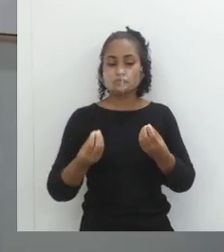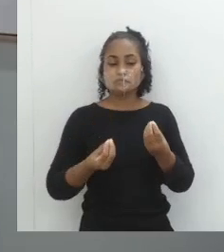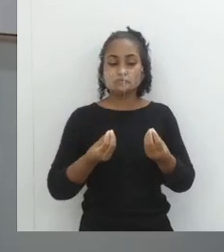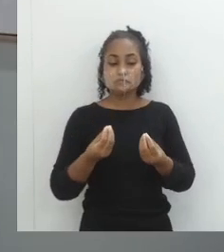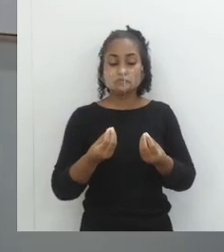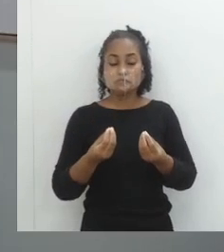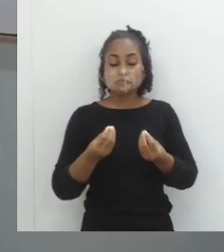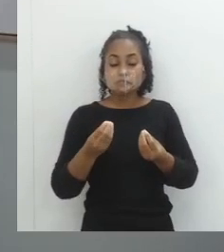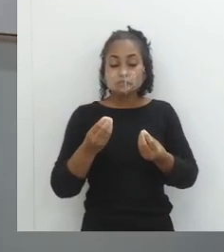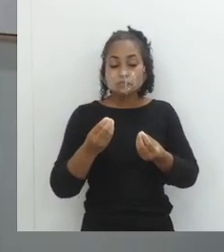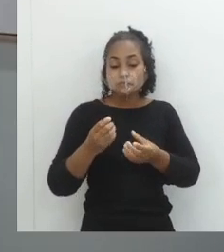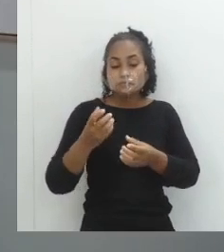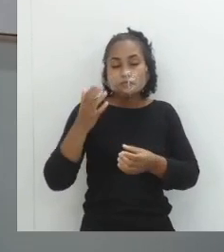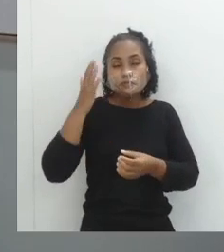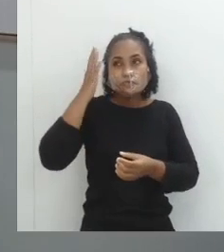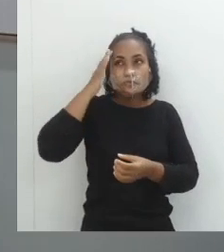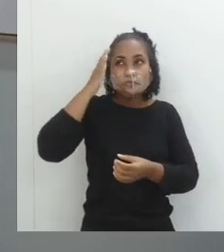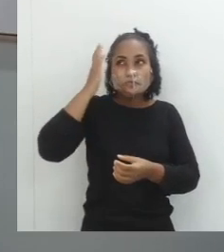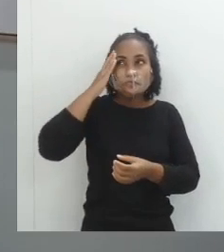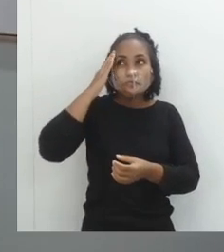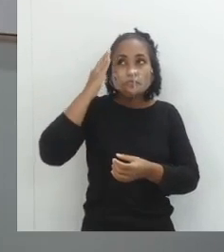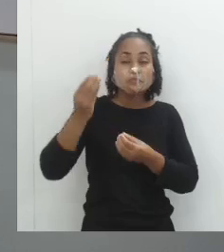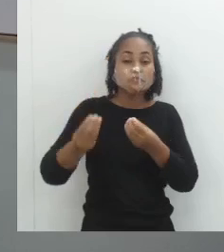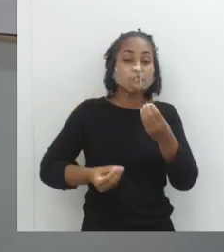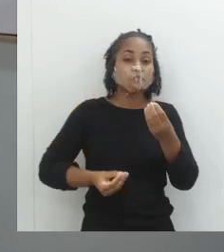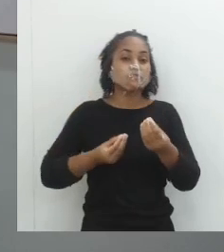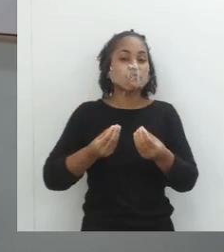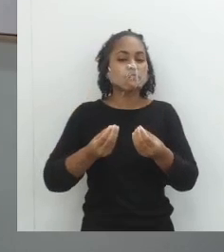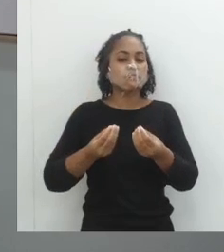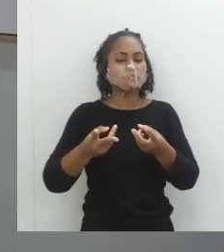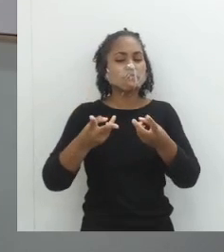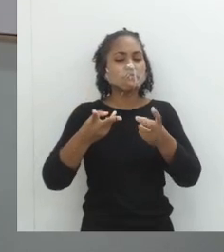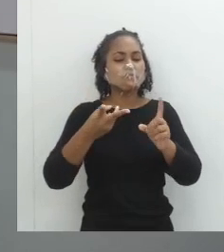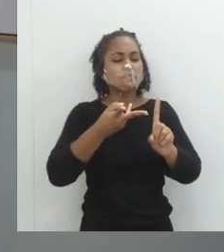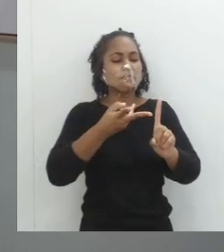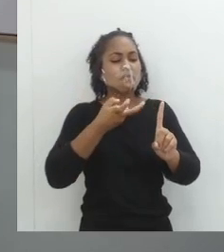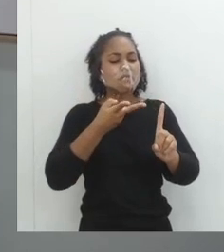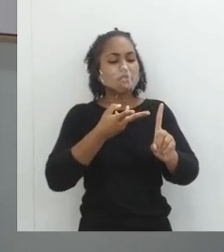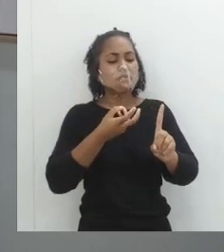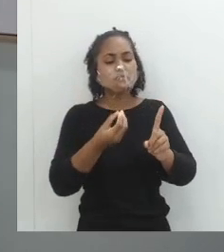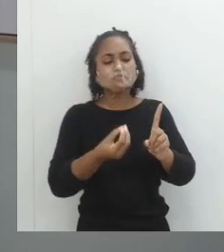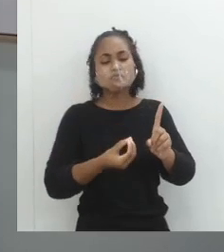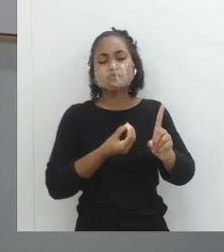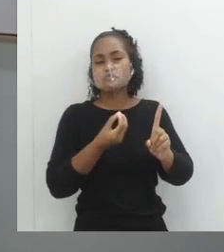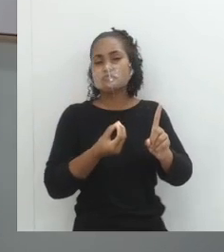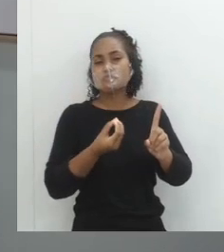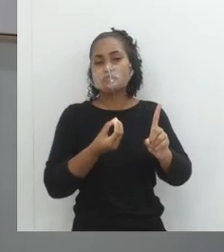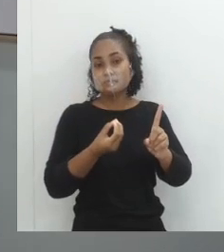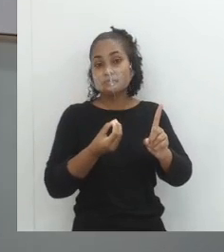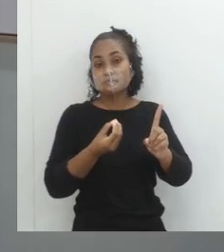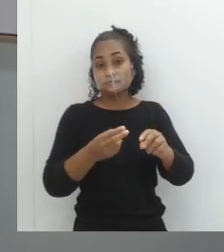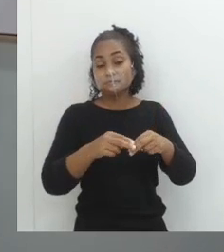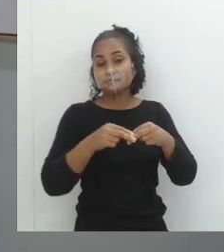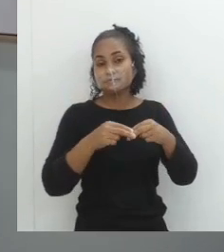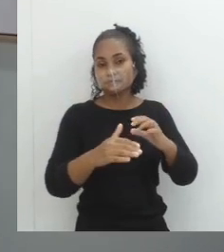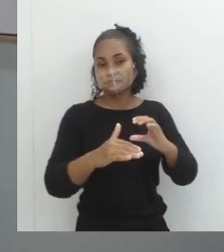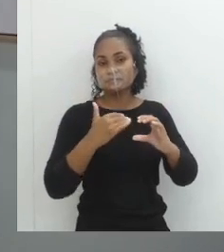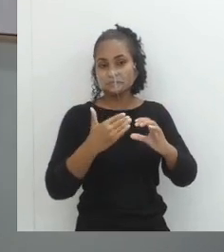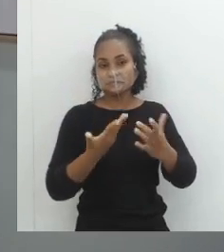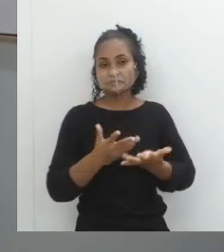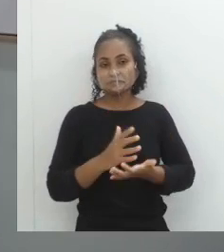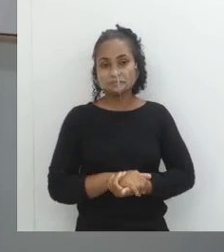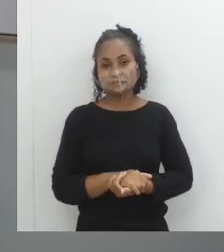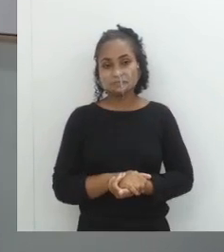utilizar como subentendido. É aquilo que eu vou olhar como a mensagem que a pessoa quer passar para